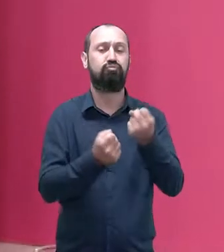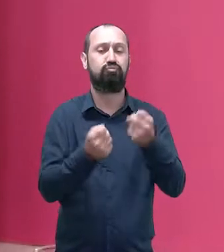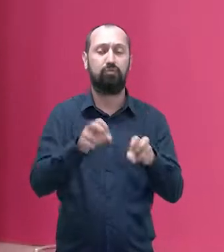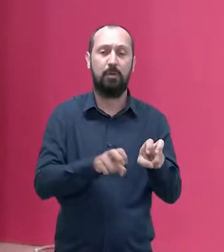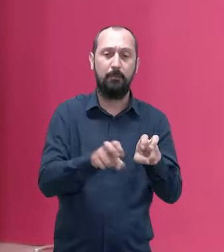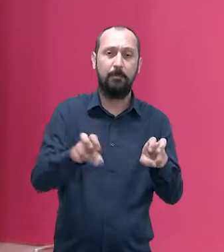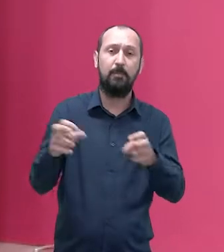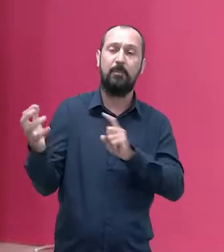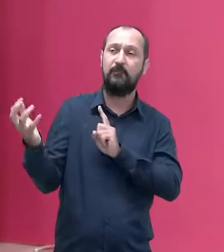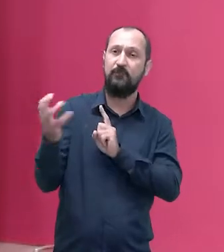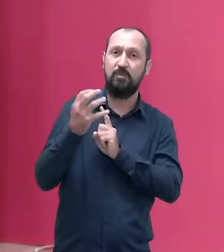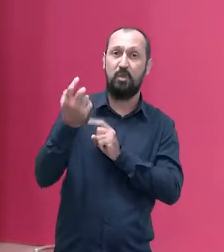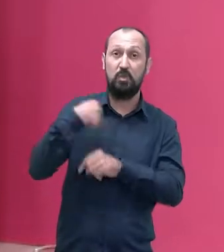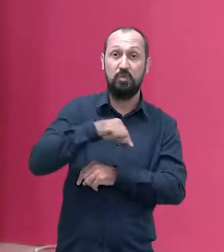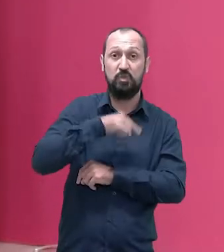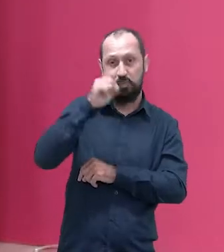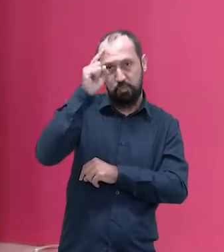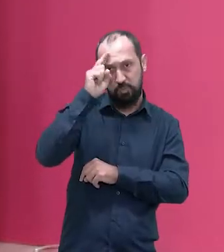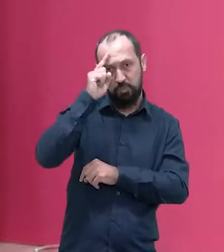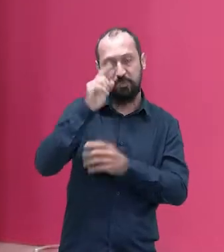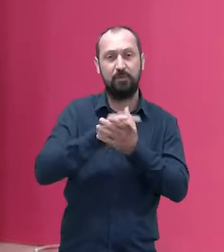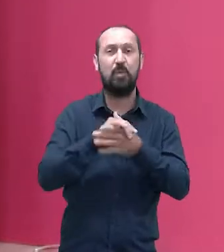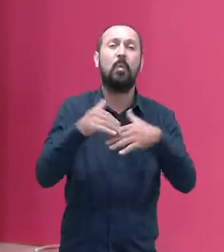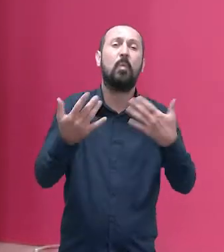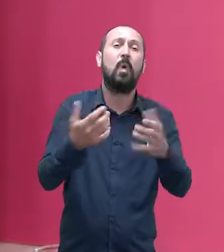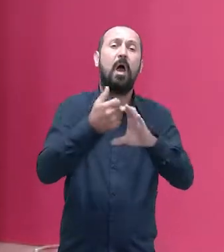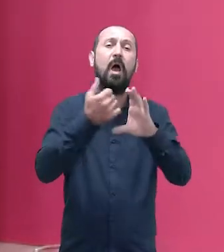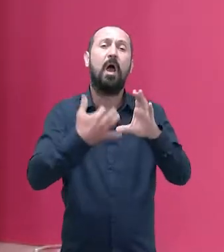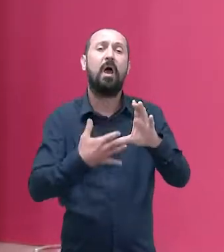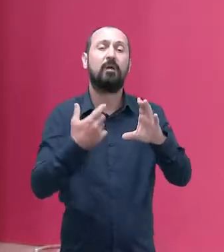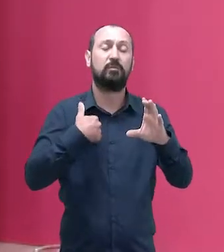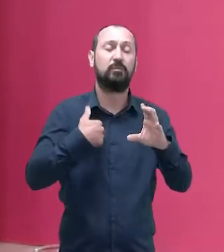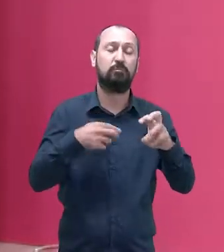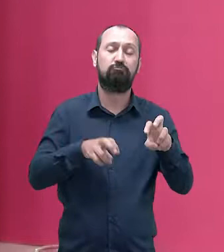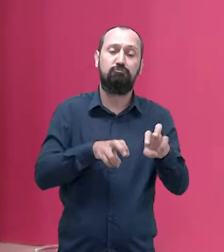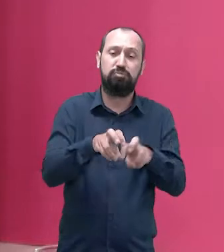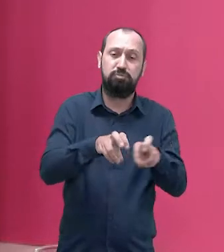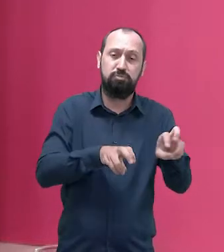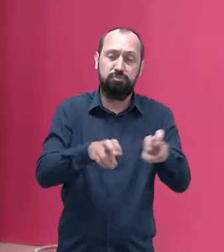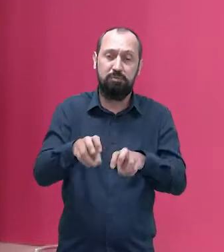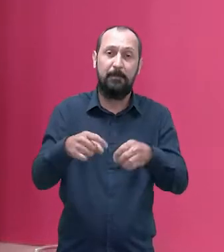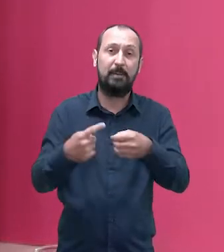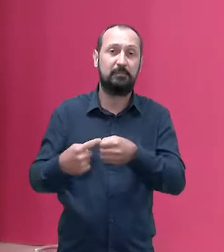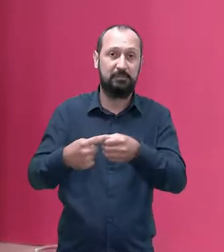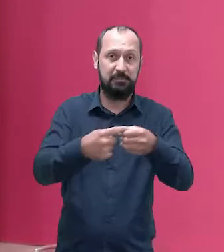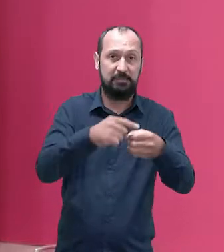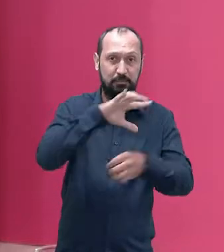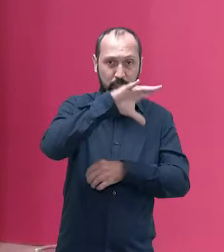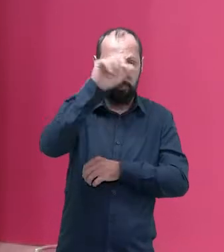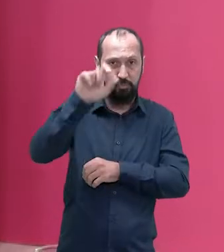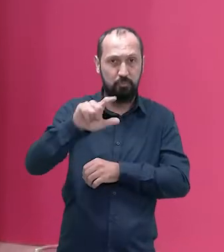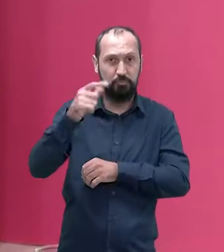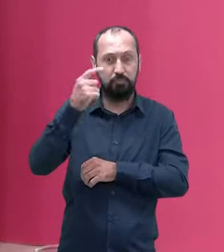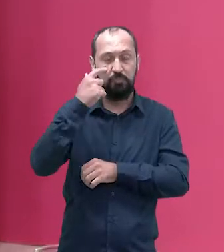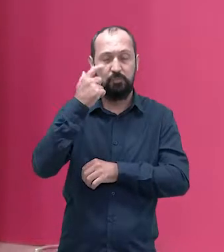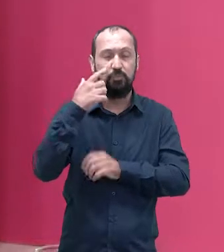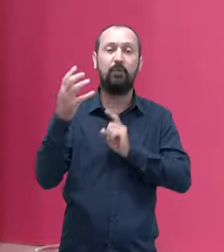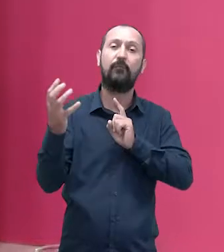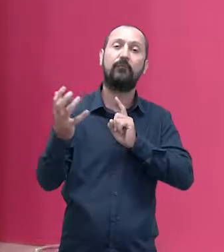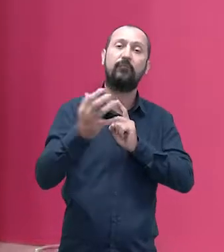trânsito e como ele afeta a nossa vida no dia a dia. Quais aspectos do nosso deslocamento pelas cidades de Mato Grosso do